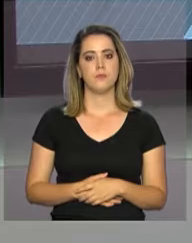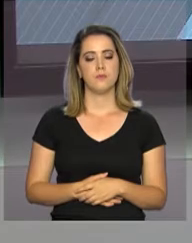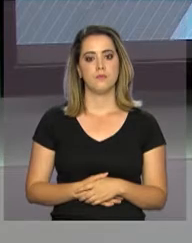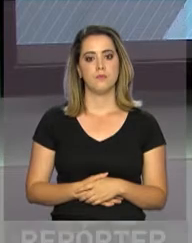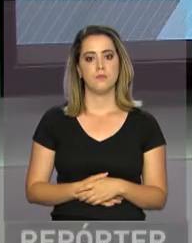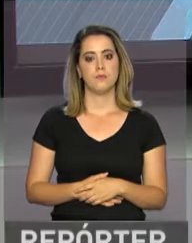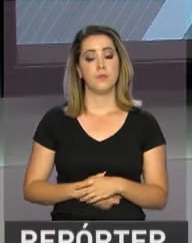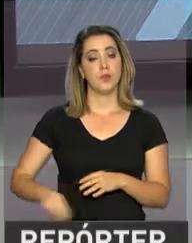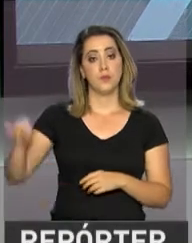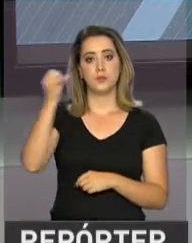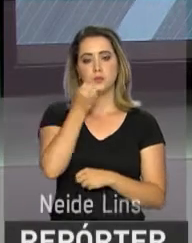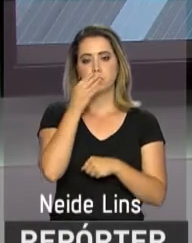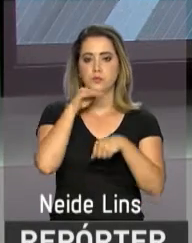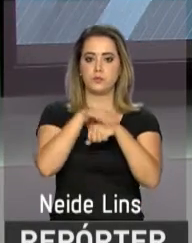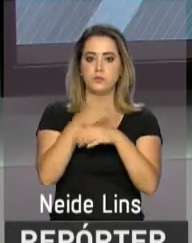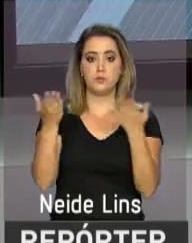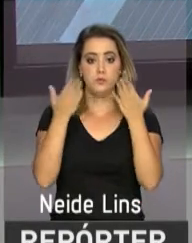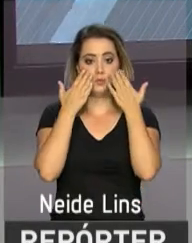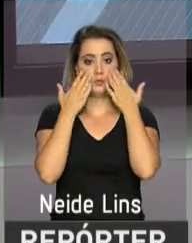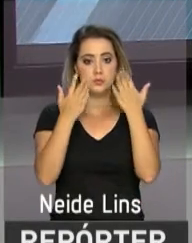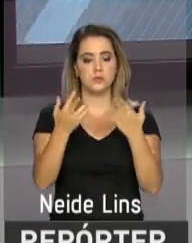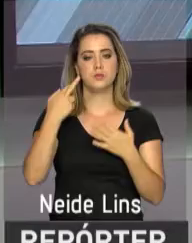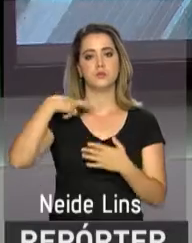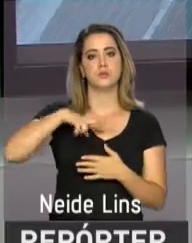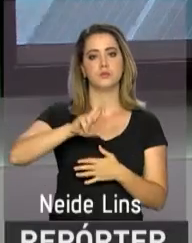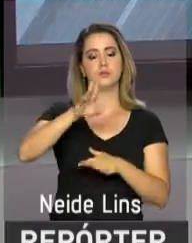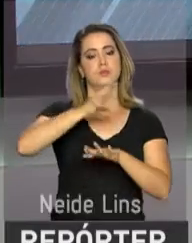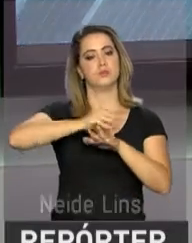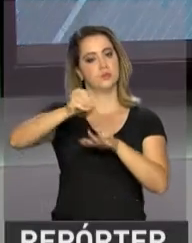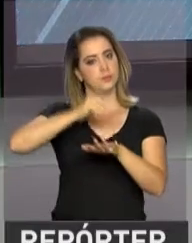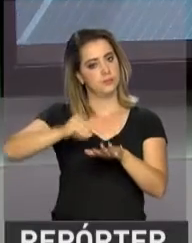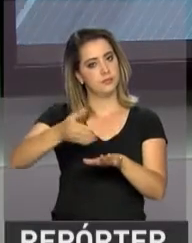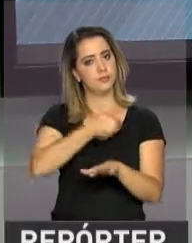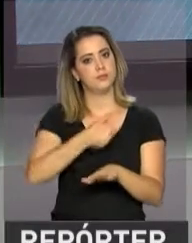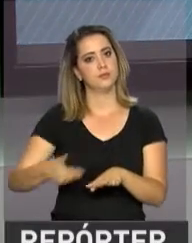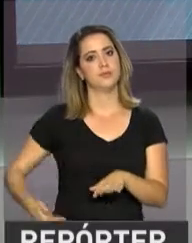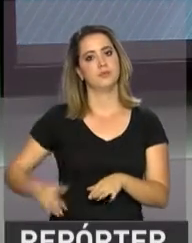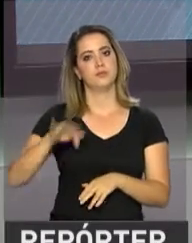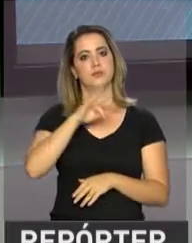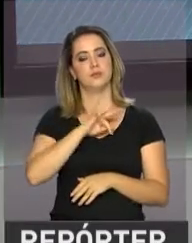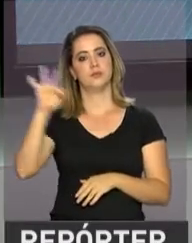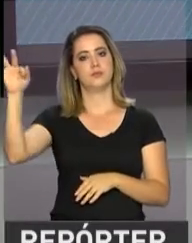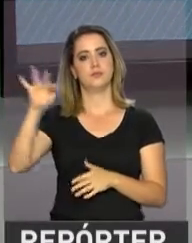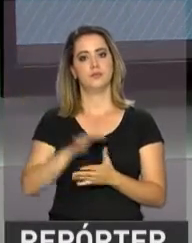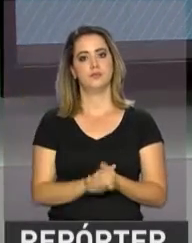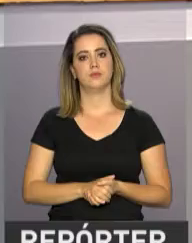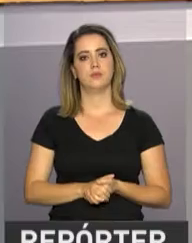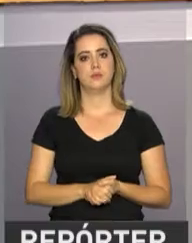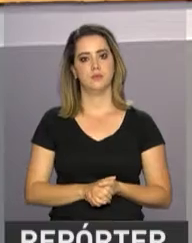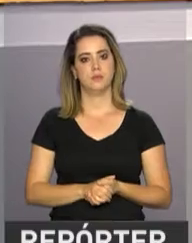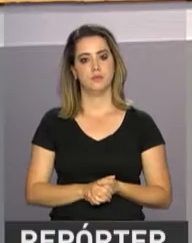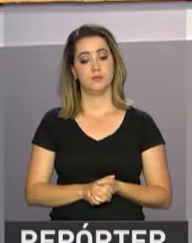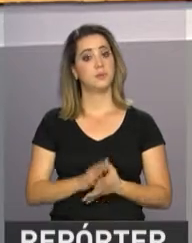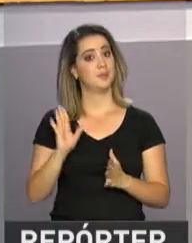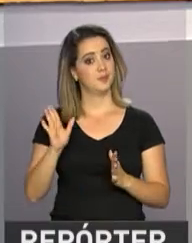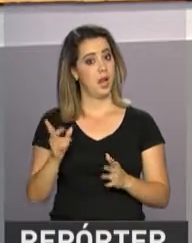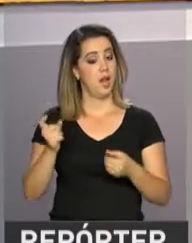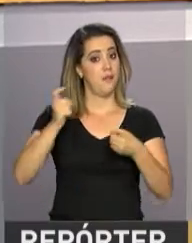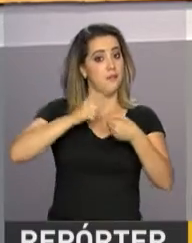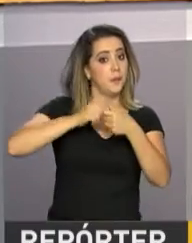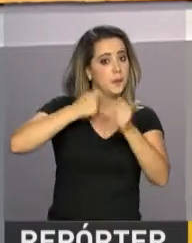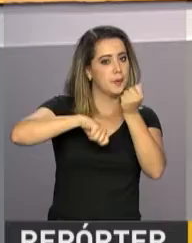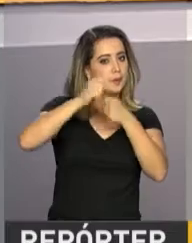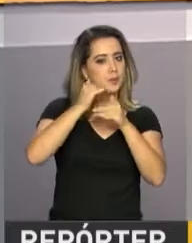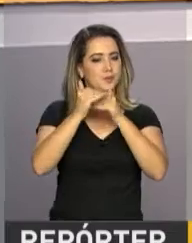olá boa noite começa agora o repórter nbr com as notícias do governo federal mais um sinal